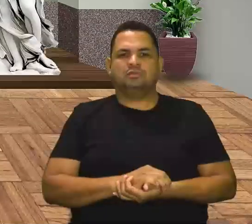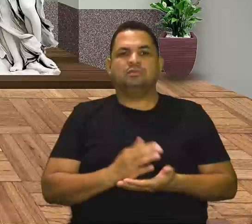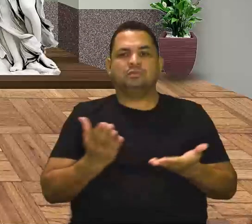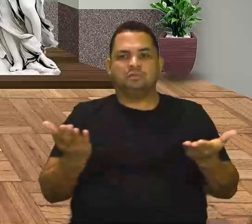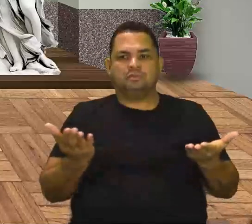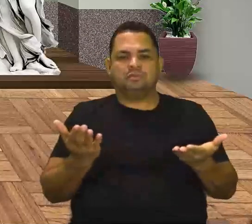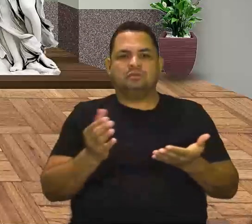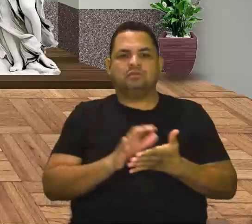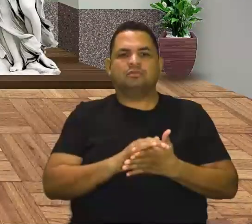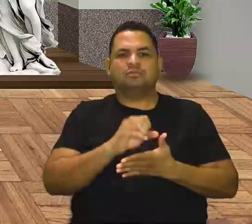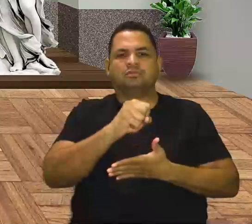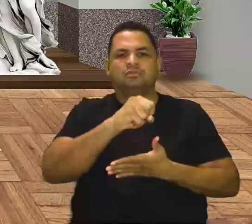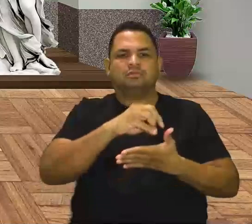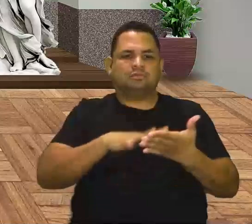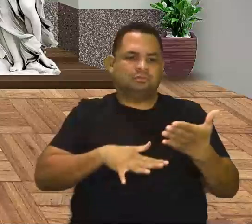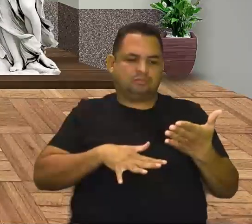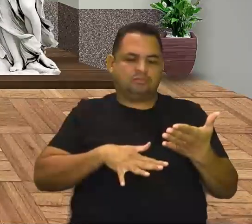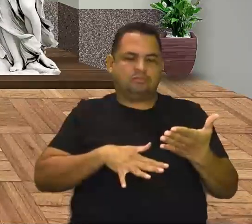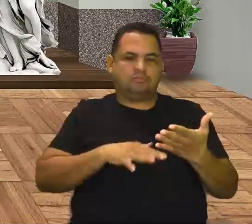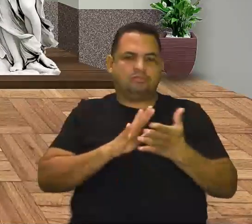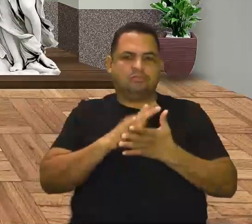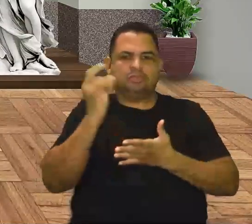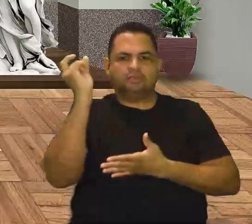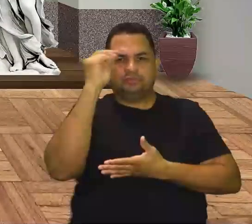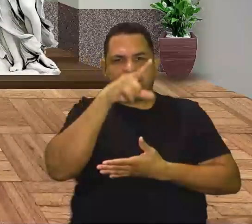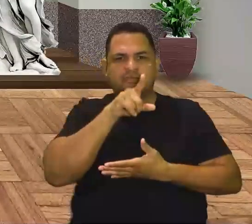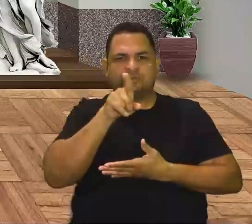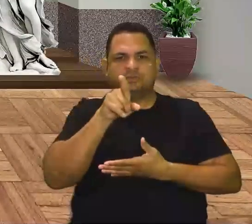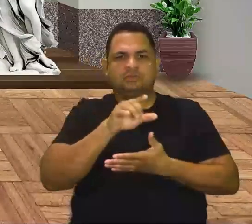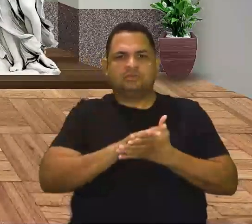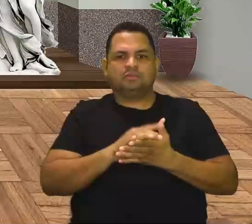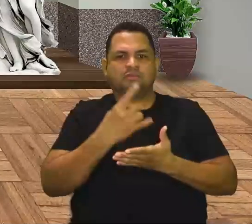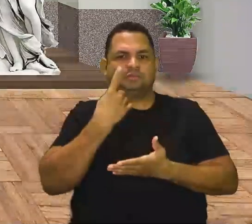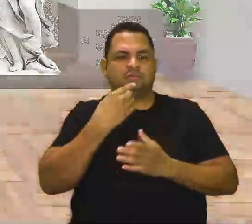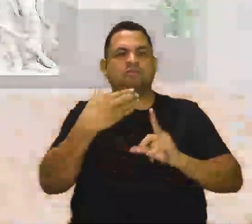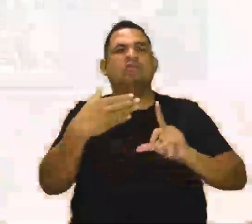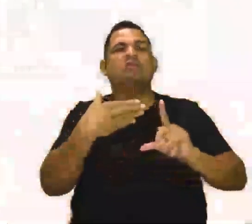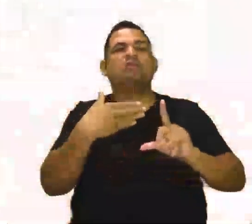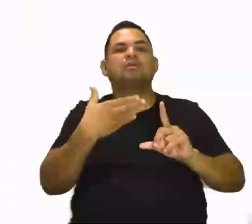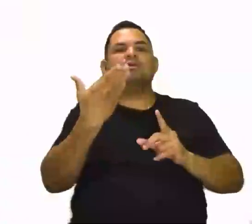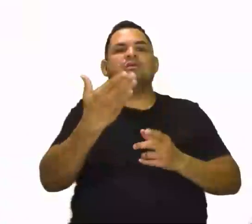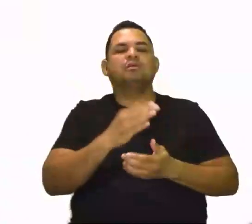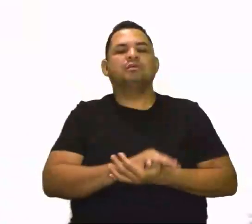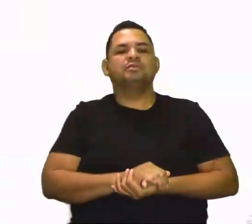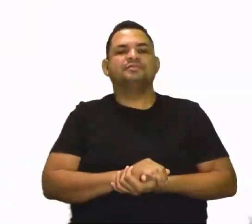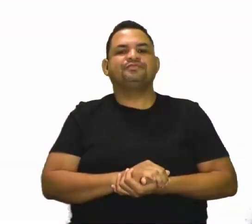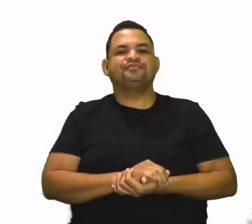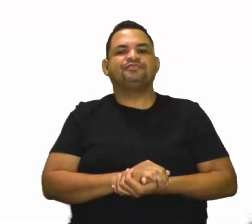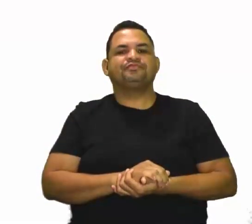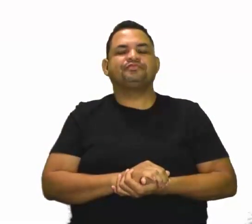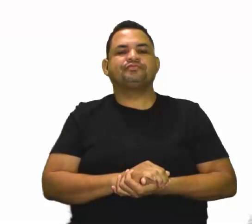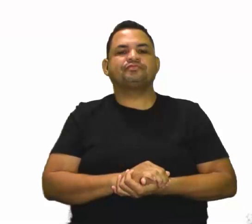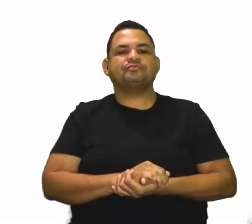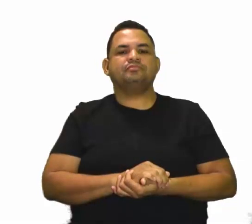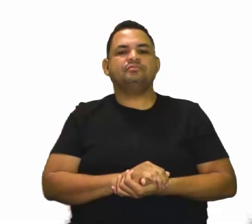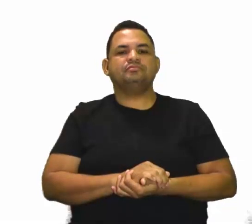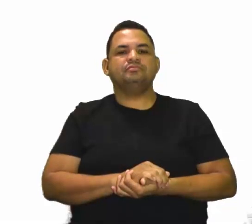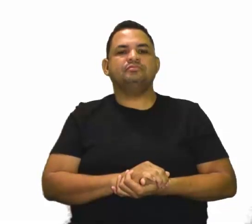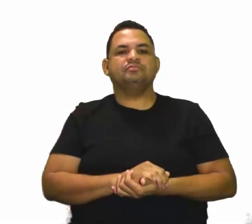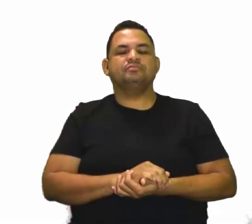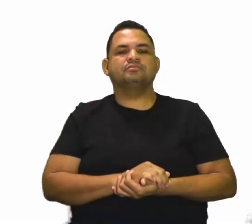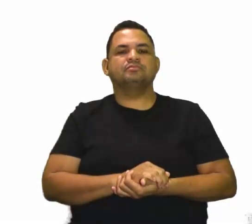A atividade de sala está difícil aí para vocês? Olhem na tela de vocês aí, ó. Essa atividade de sala que nós estamos